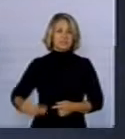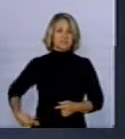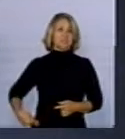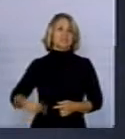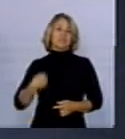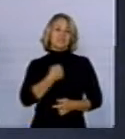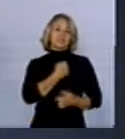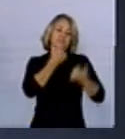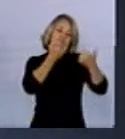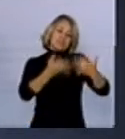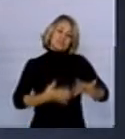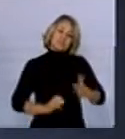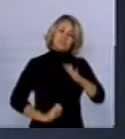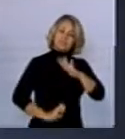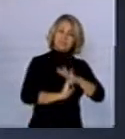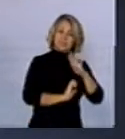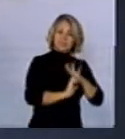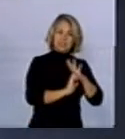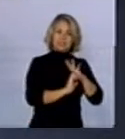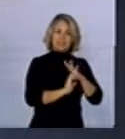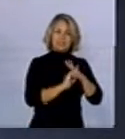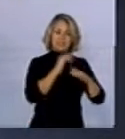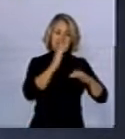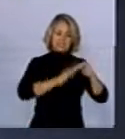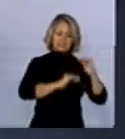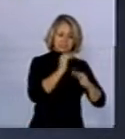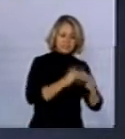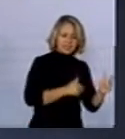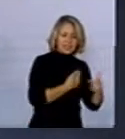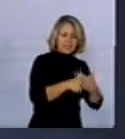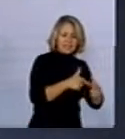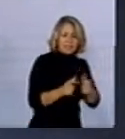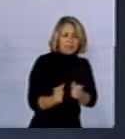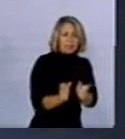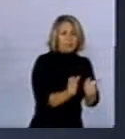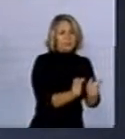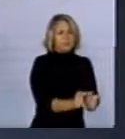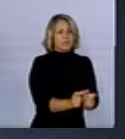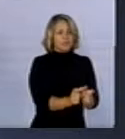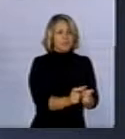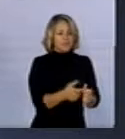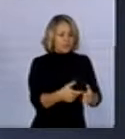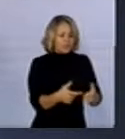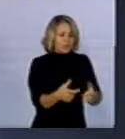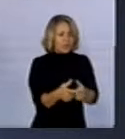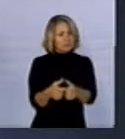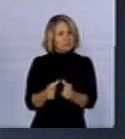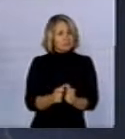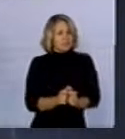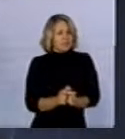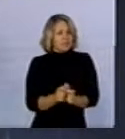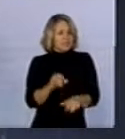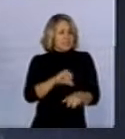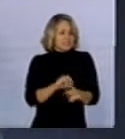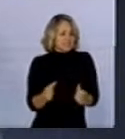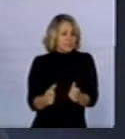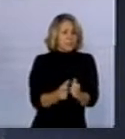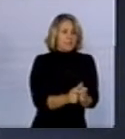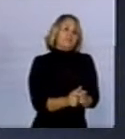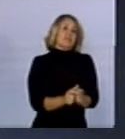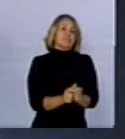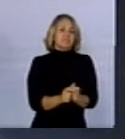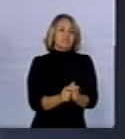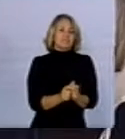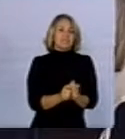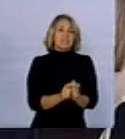estamos falando de empresas que atuam localmente, regionalmente, em pequenos, médios centros, estão chegando nos assinantes de